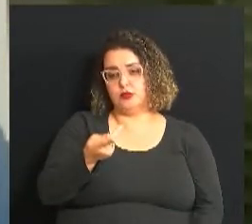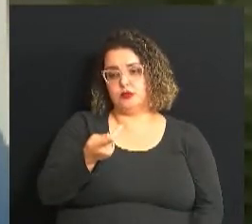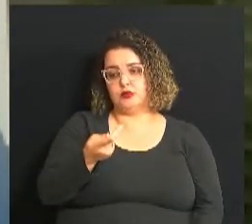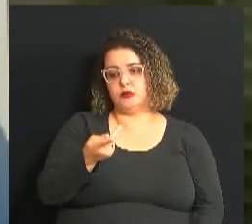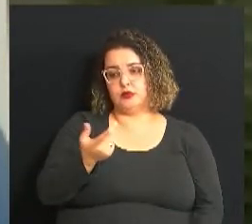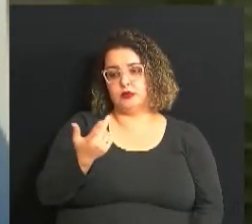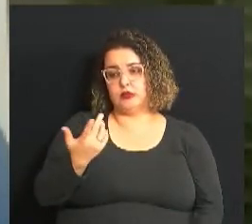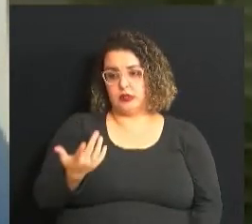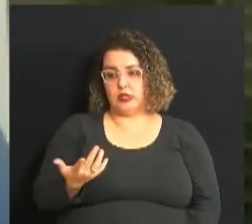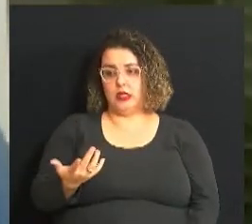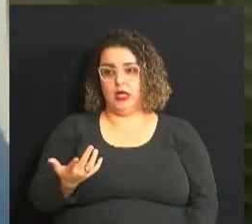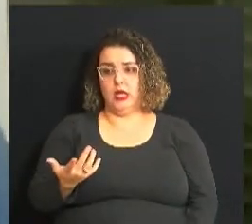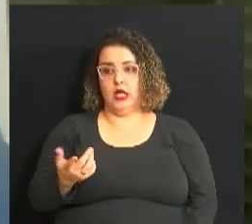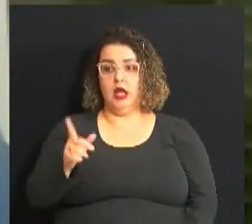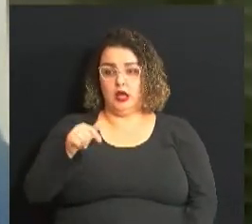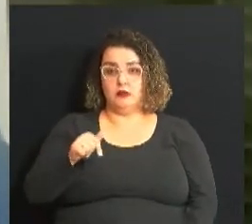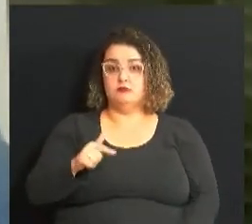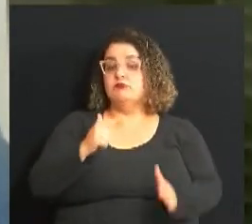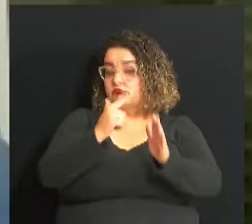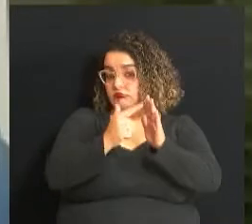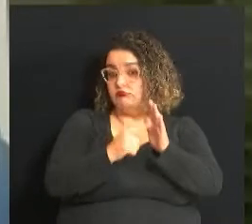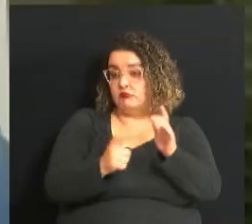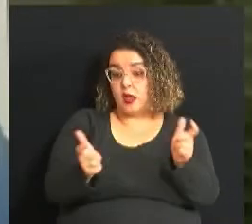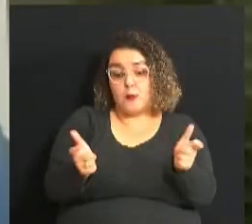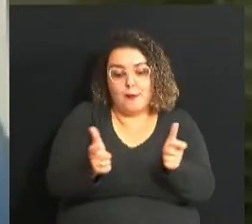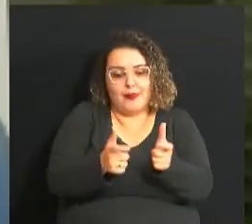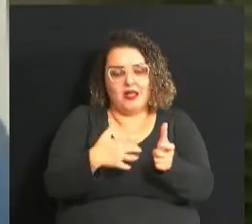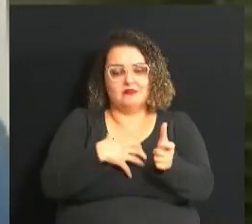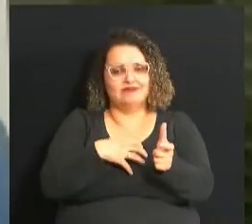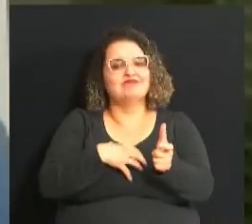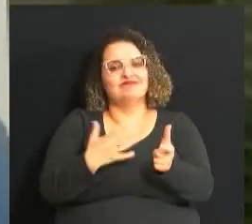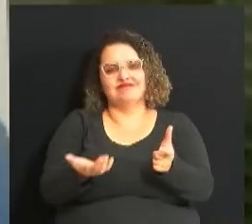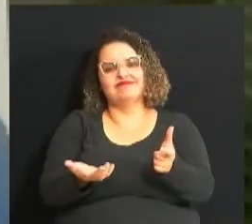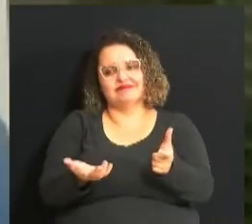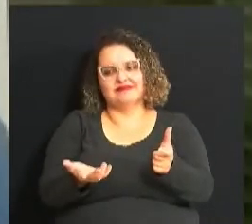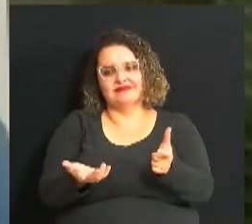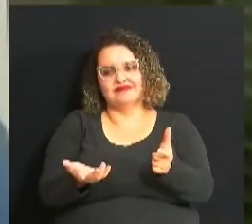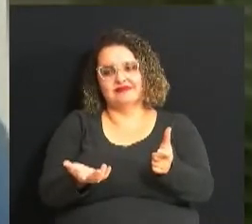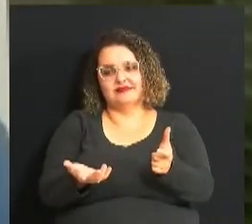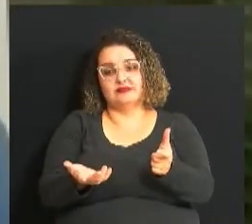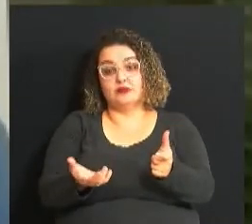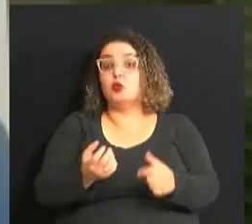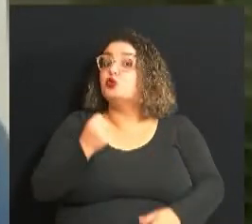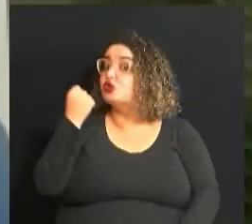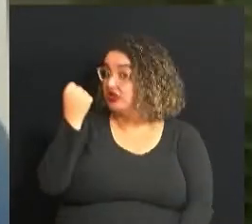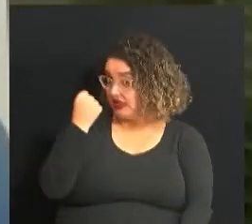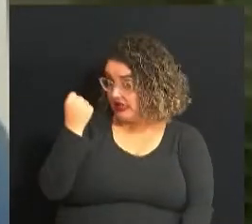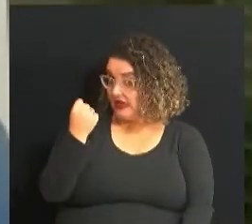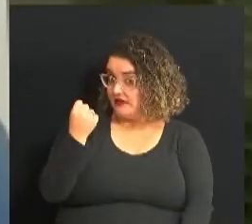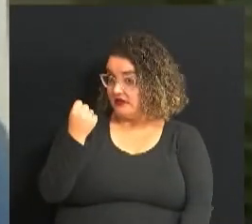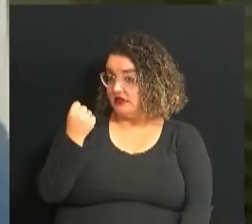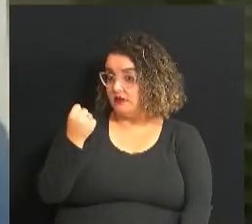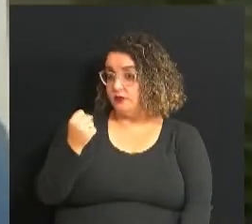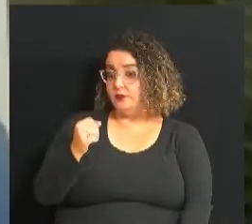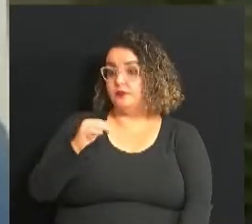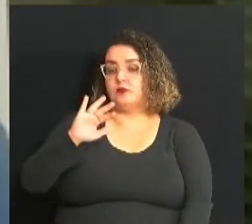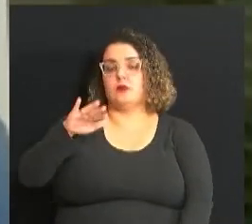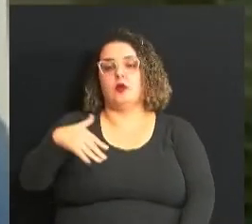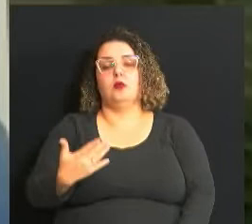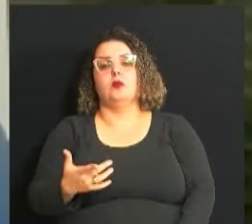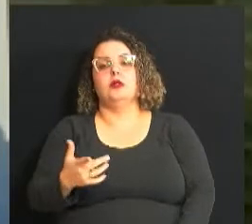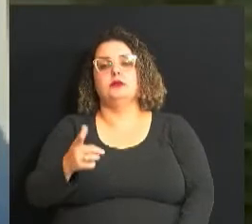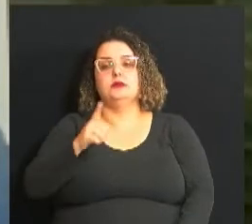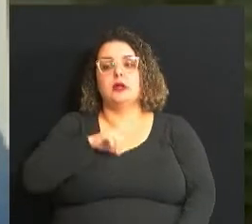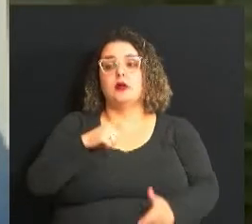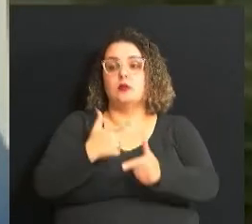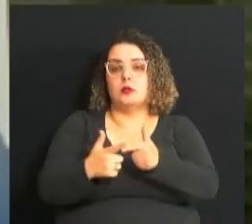eles estão na lista dos que menos sintomas dão. Eu digo os problemas graves. Então, quando você tem um problema prostático,